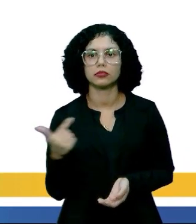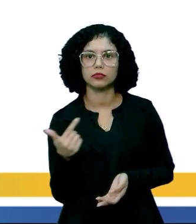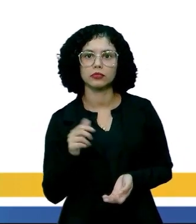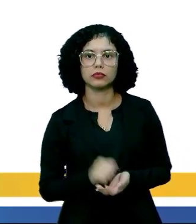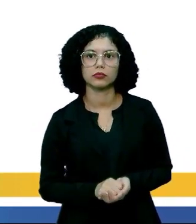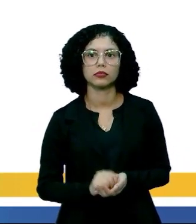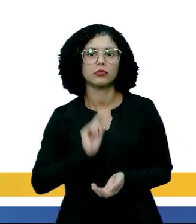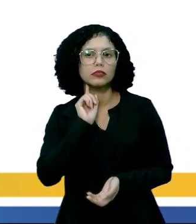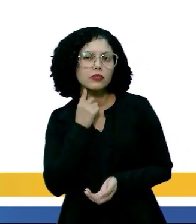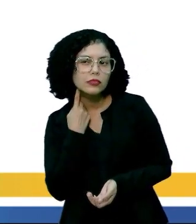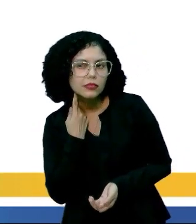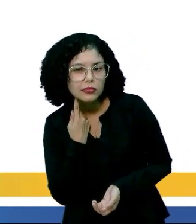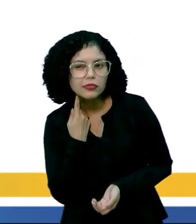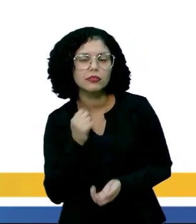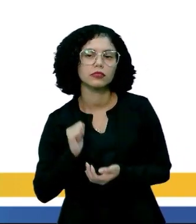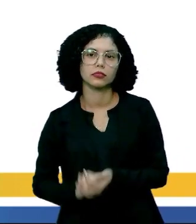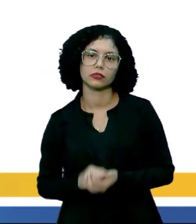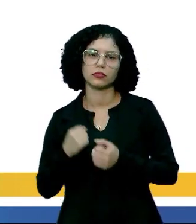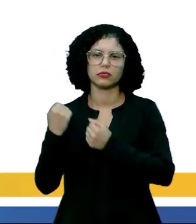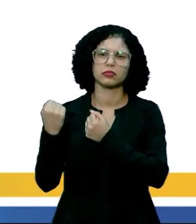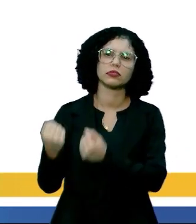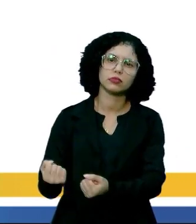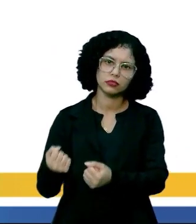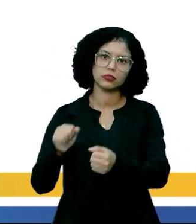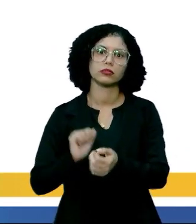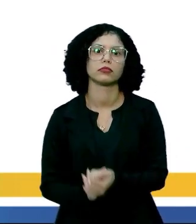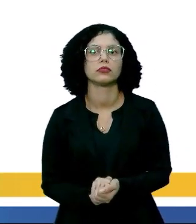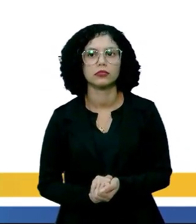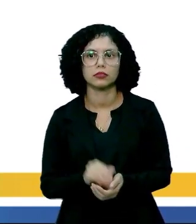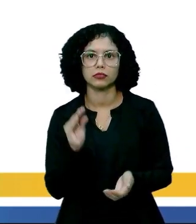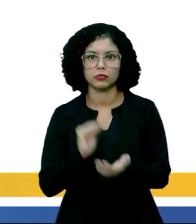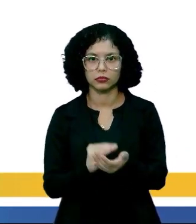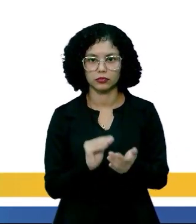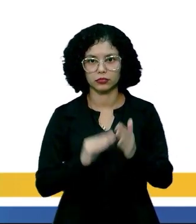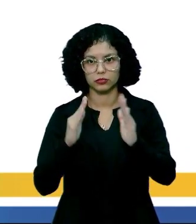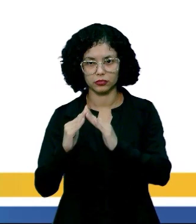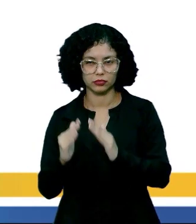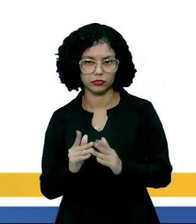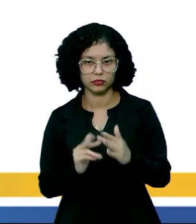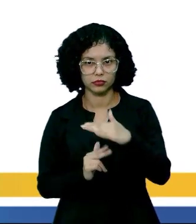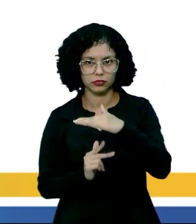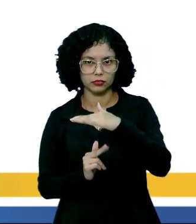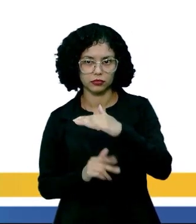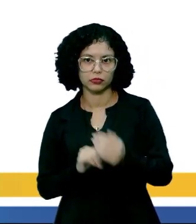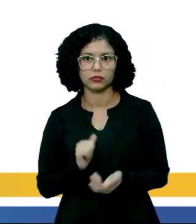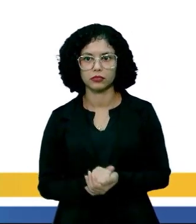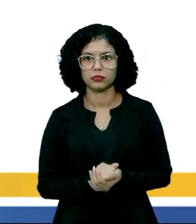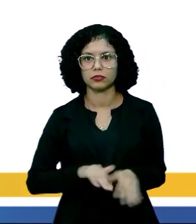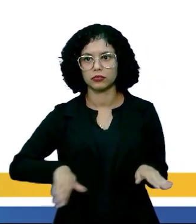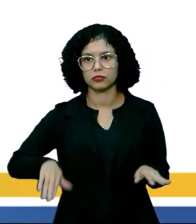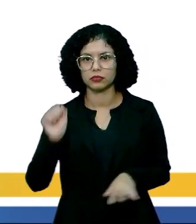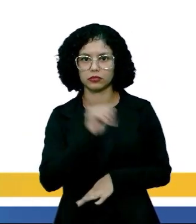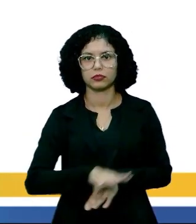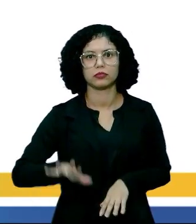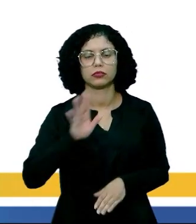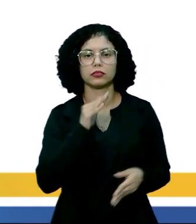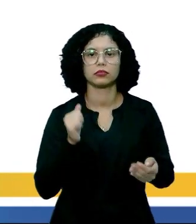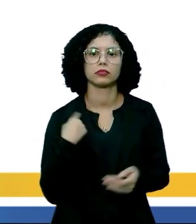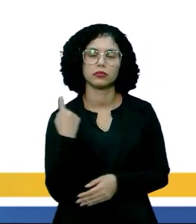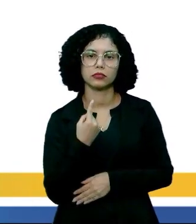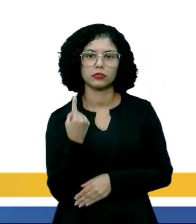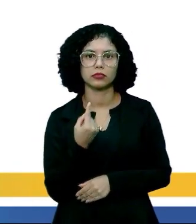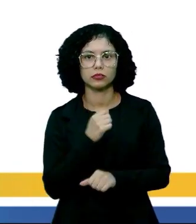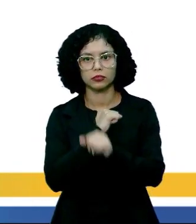2. A repugnante tarefa de carregar lixo e os dejetos das casas para as praças e praias era